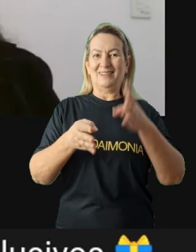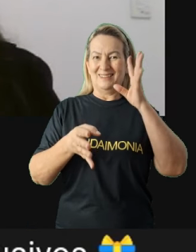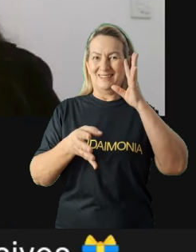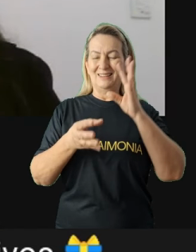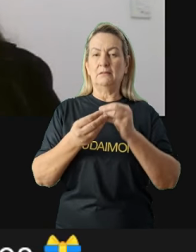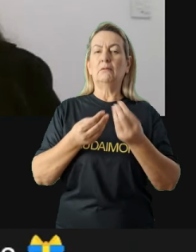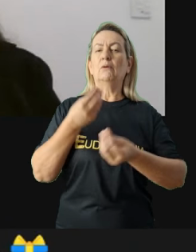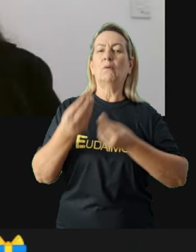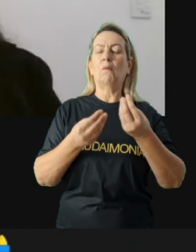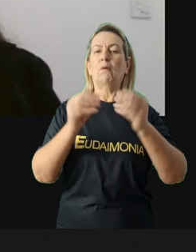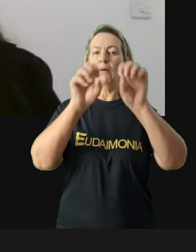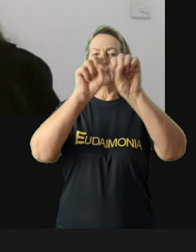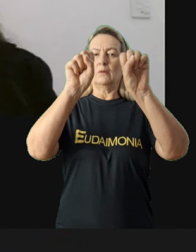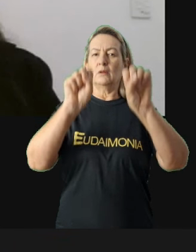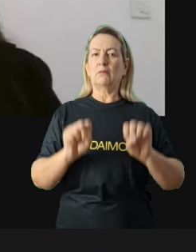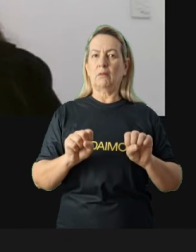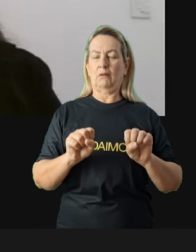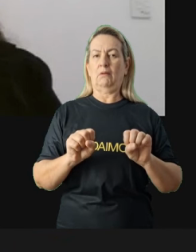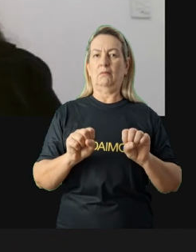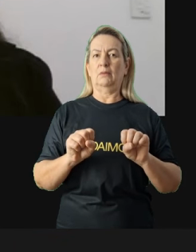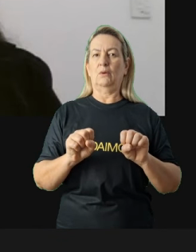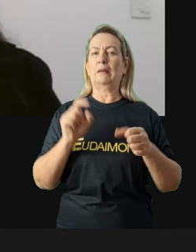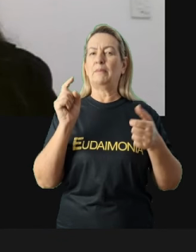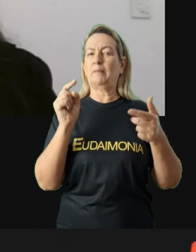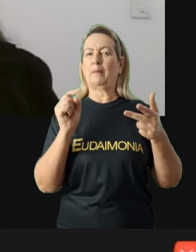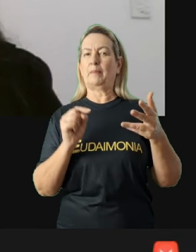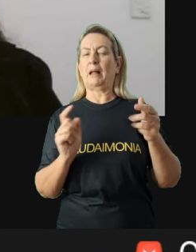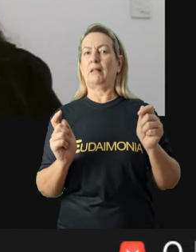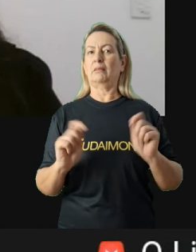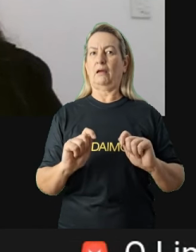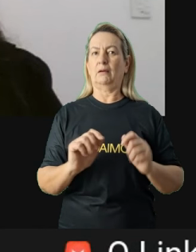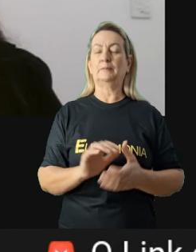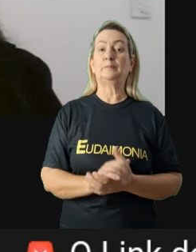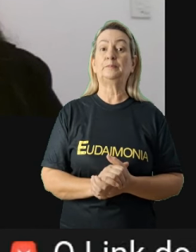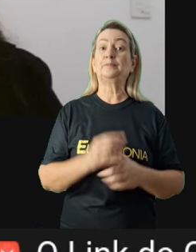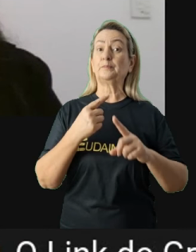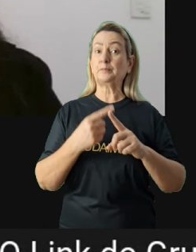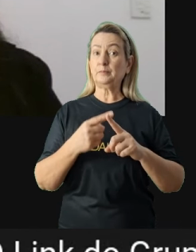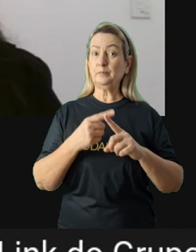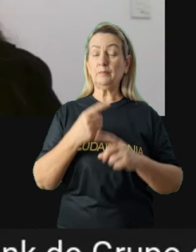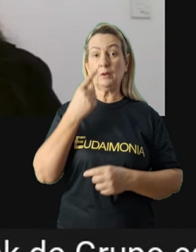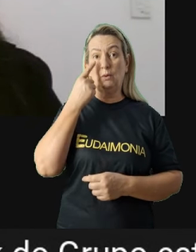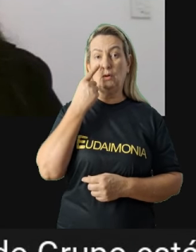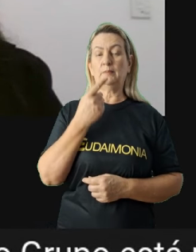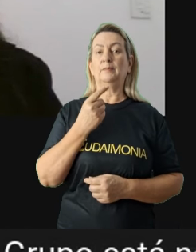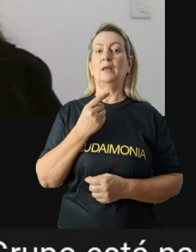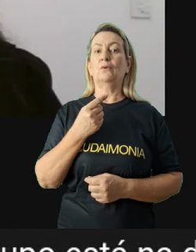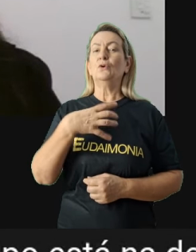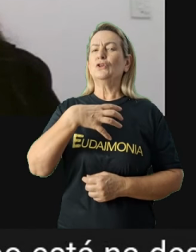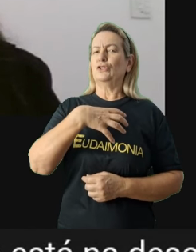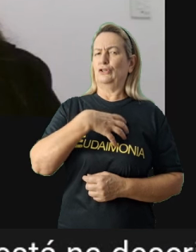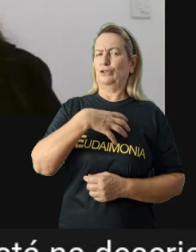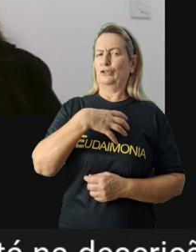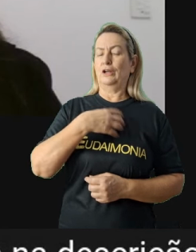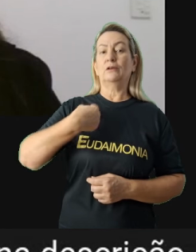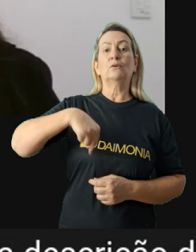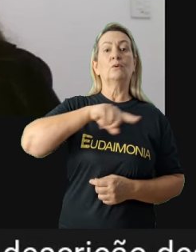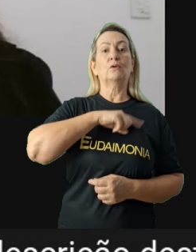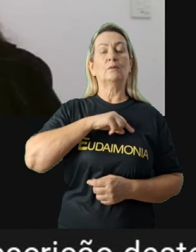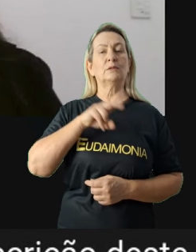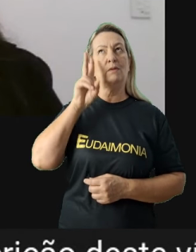conversar, o sistema vai trabalhar desse jeito, ou a gente pode fazer isso, enfim. Porque, de